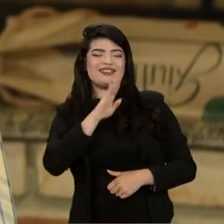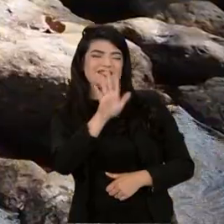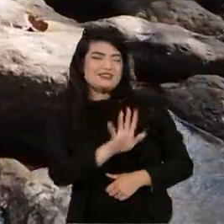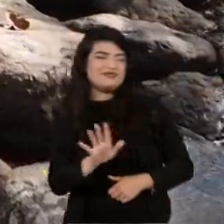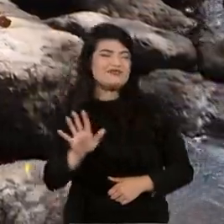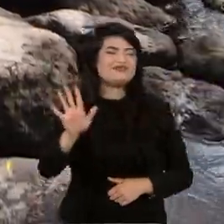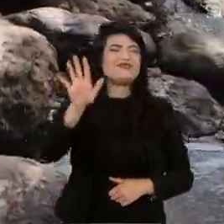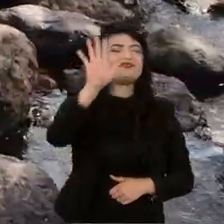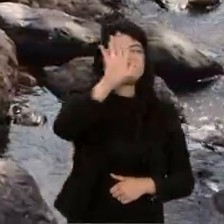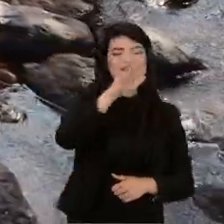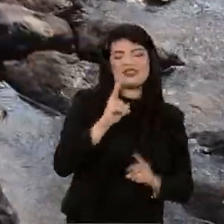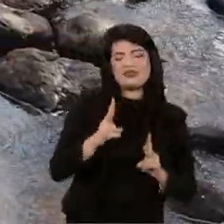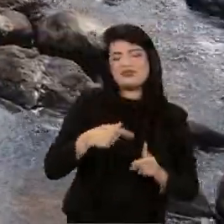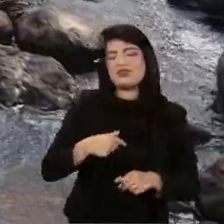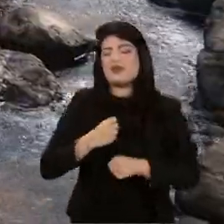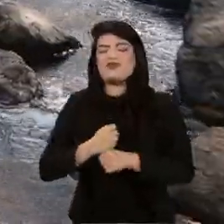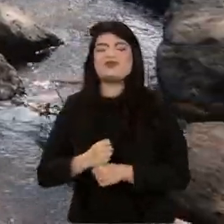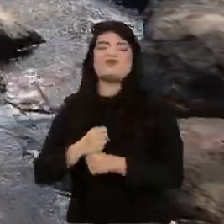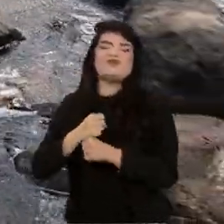inteiro.